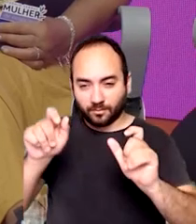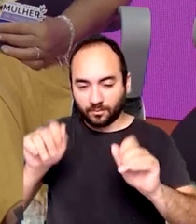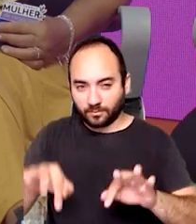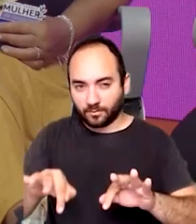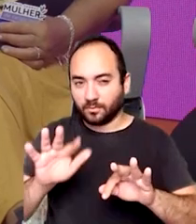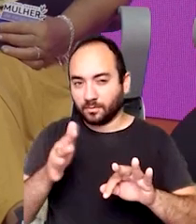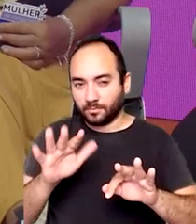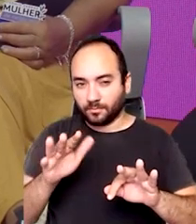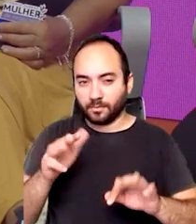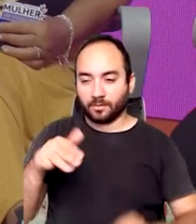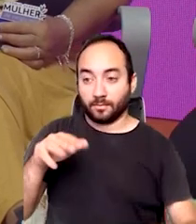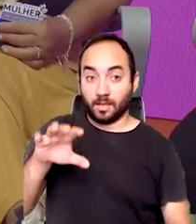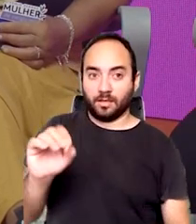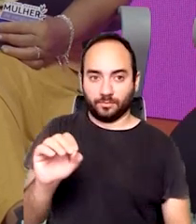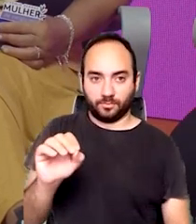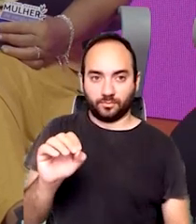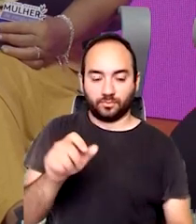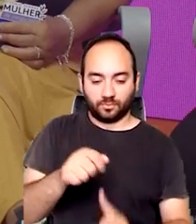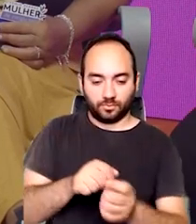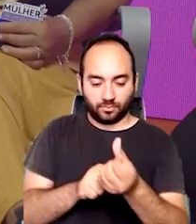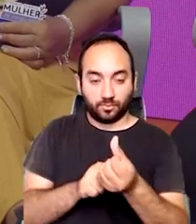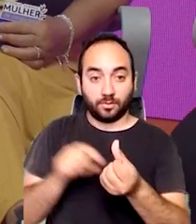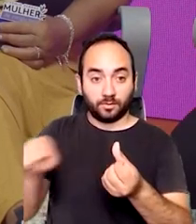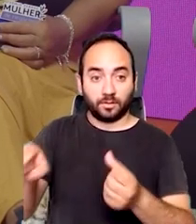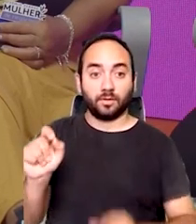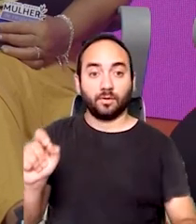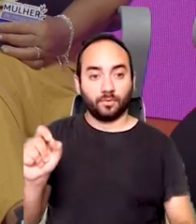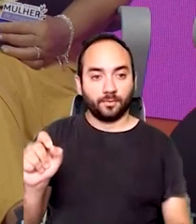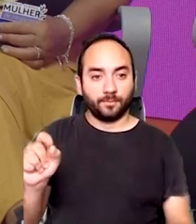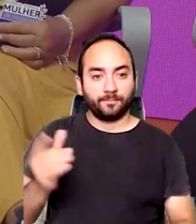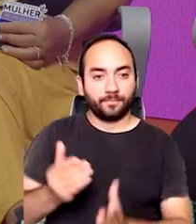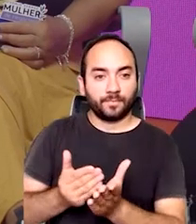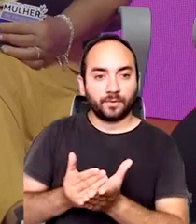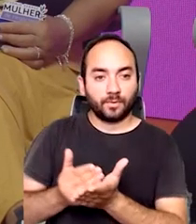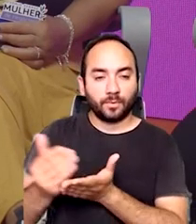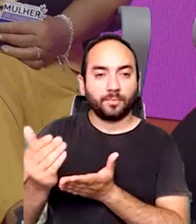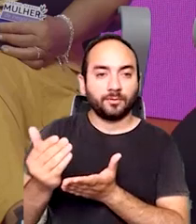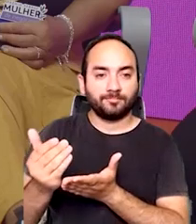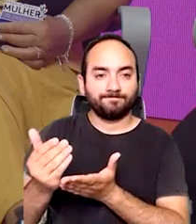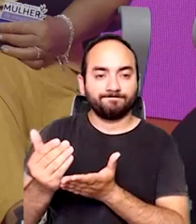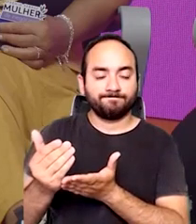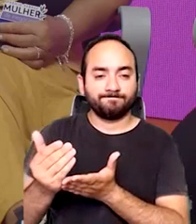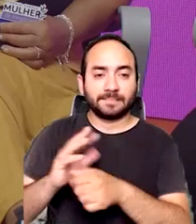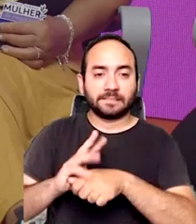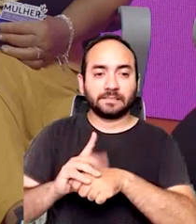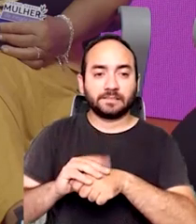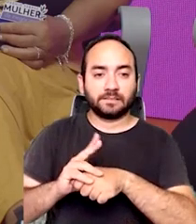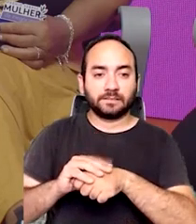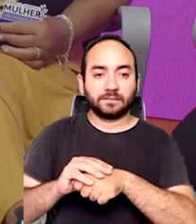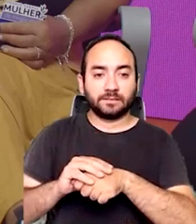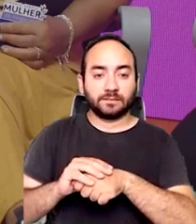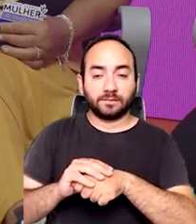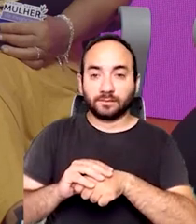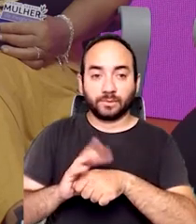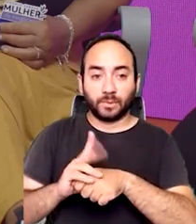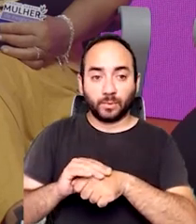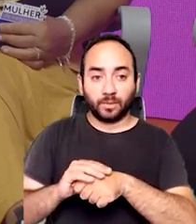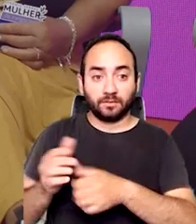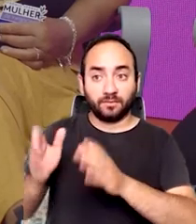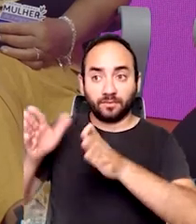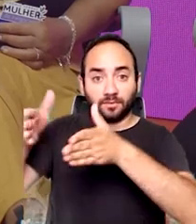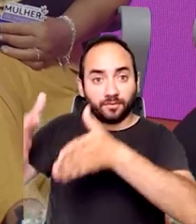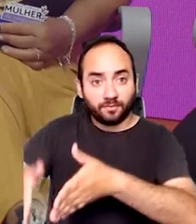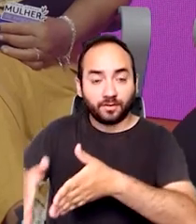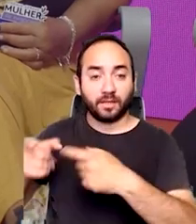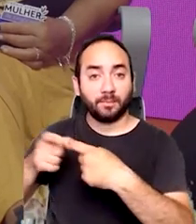foi no finalzinho de Mar São seis meses ele teve ele começou a dar problemas de ficar